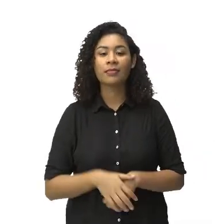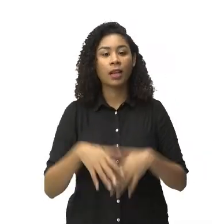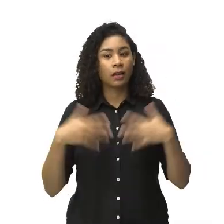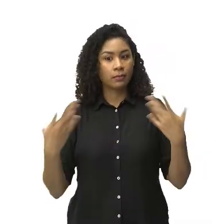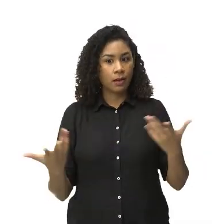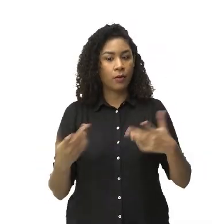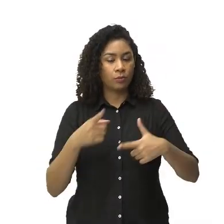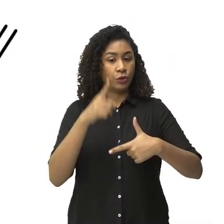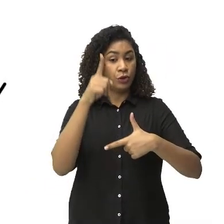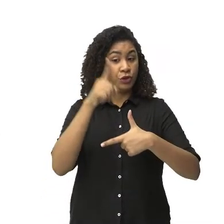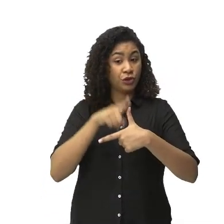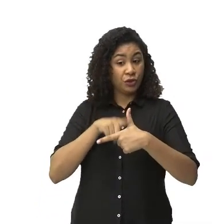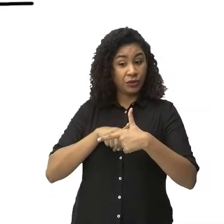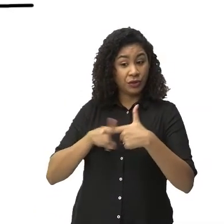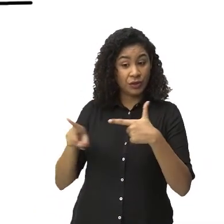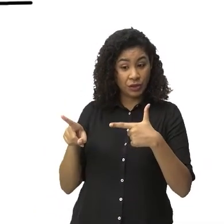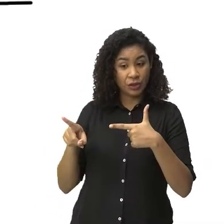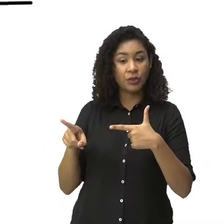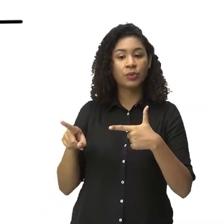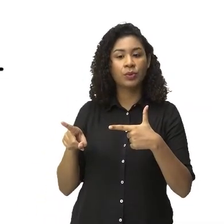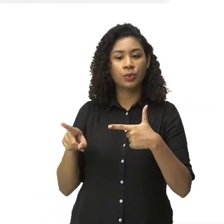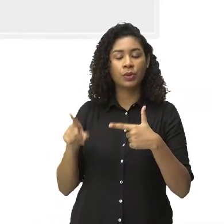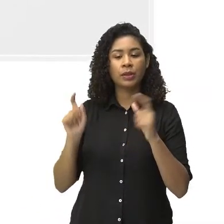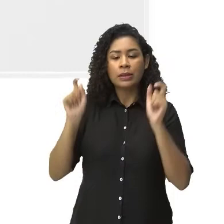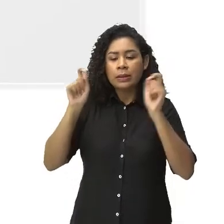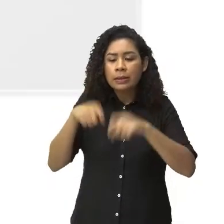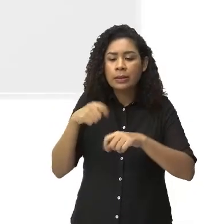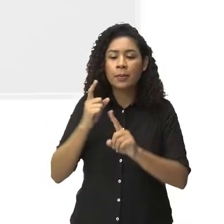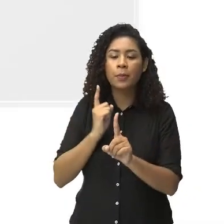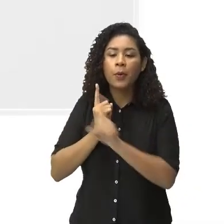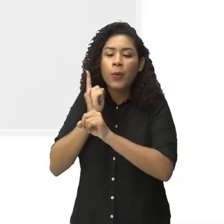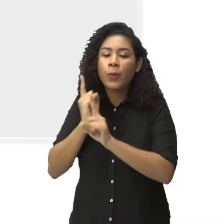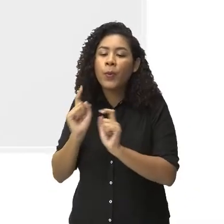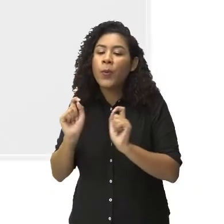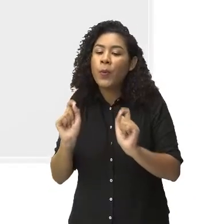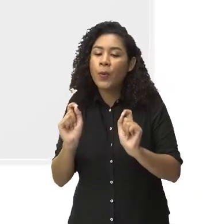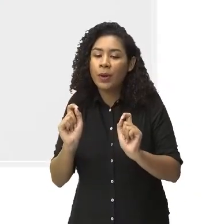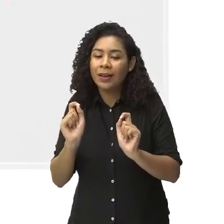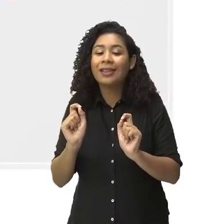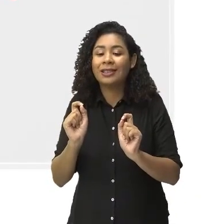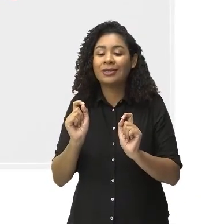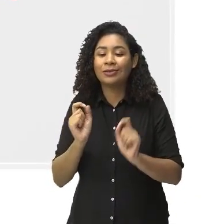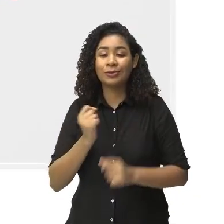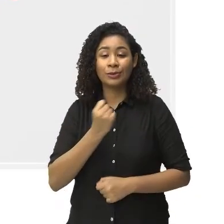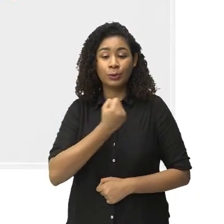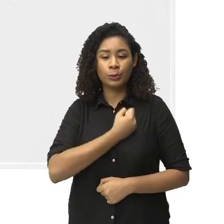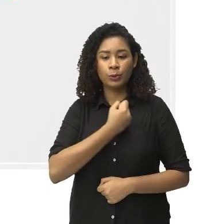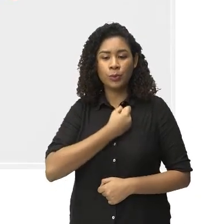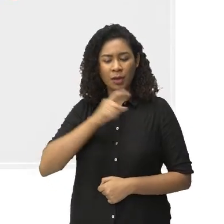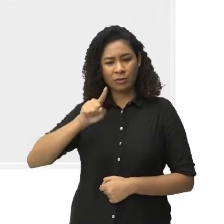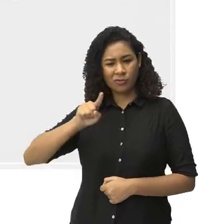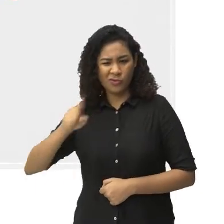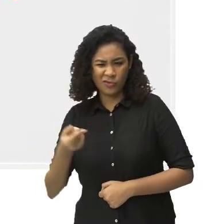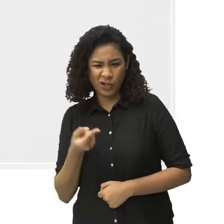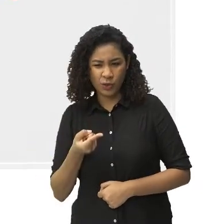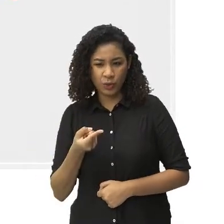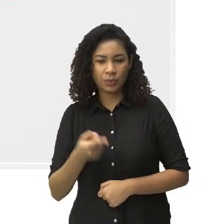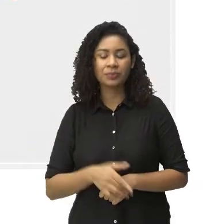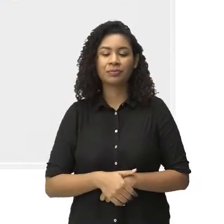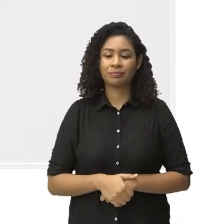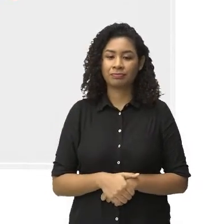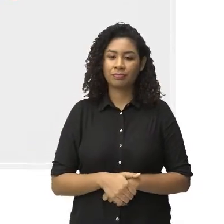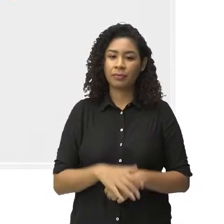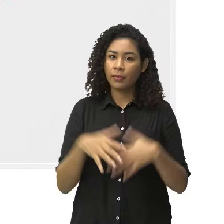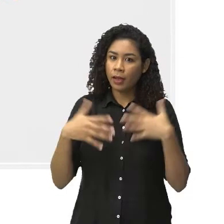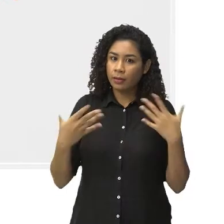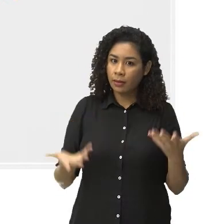dividindo, né, esse valor aí, nós teremos, né, o número decimal. Ou seja, a distância